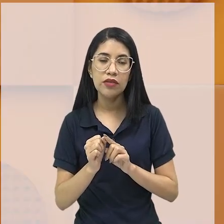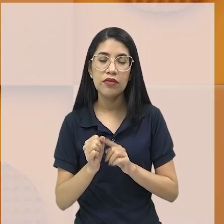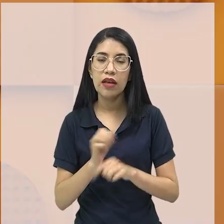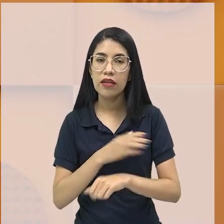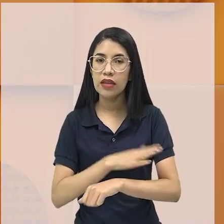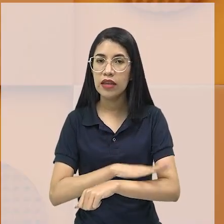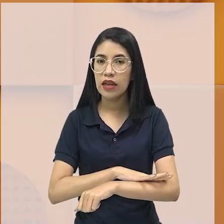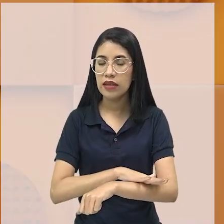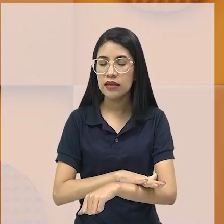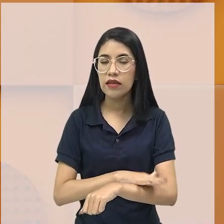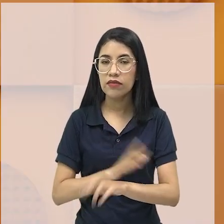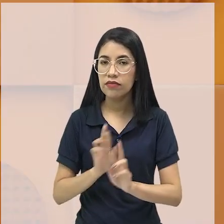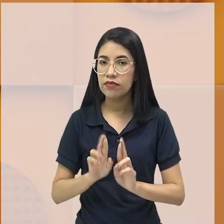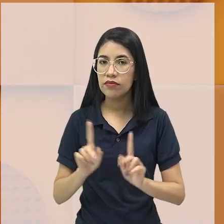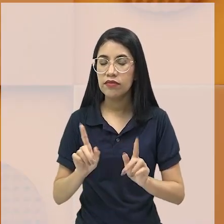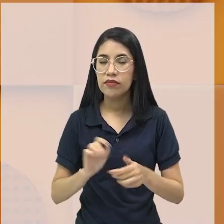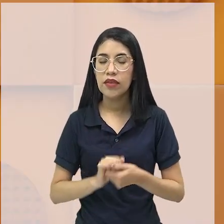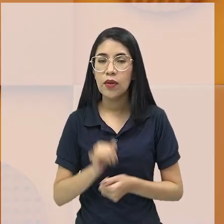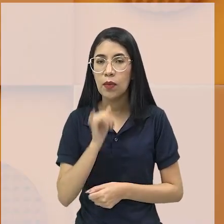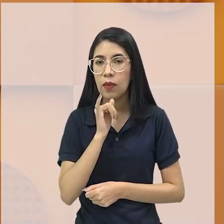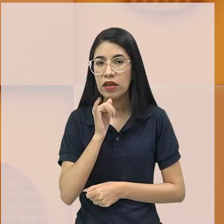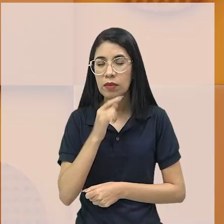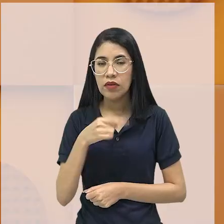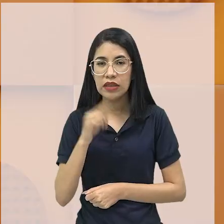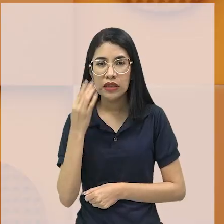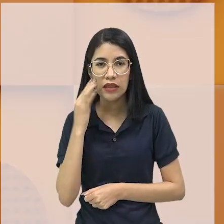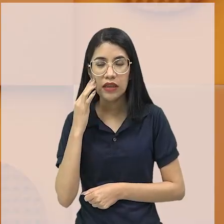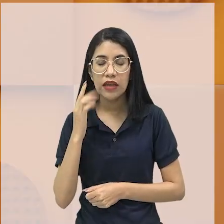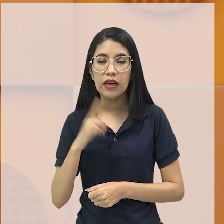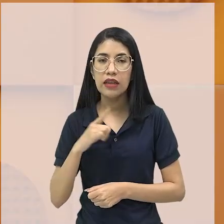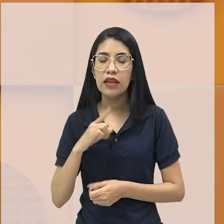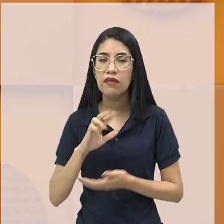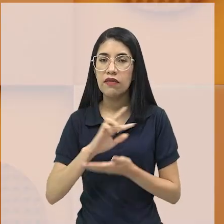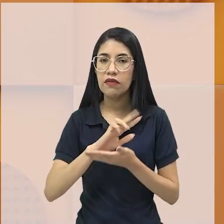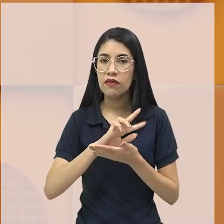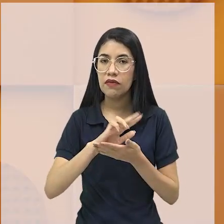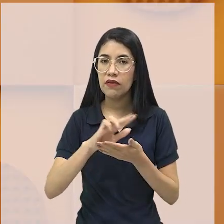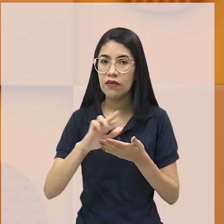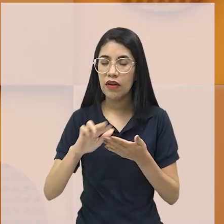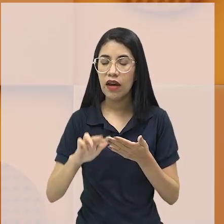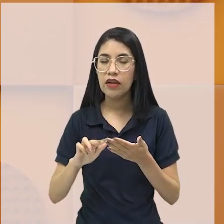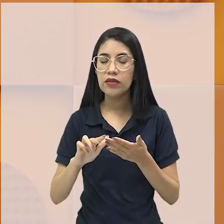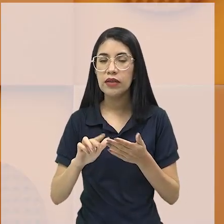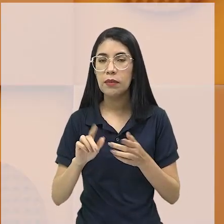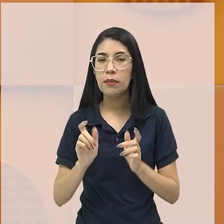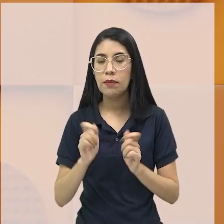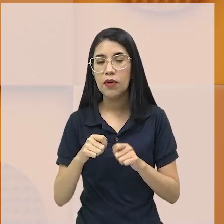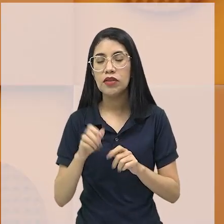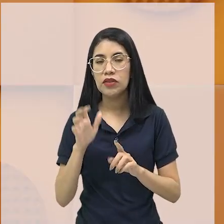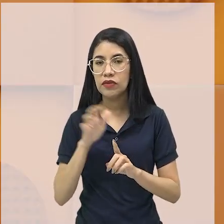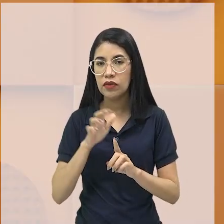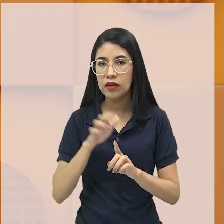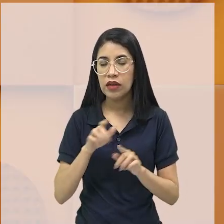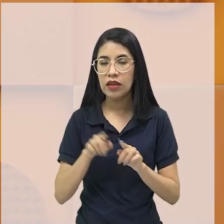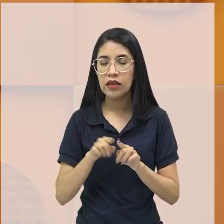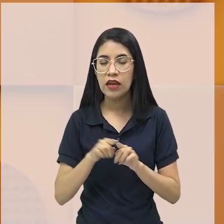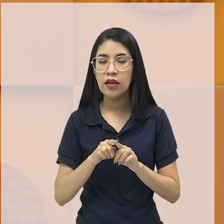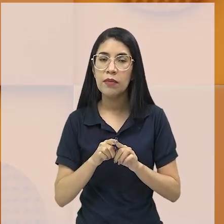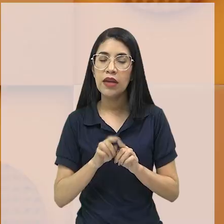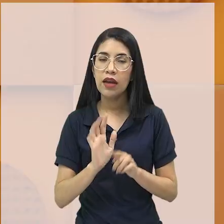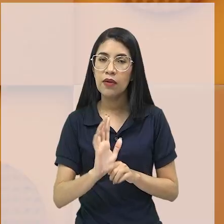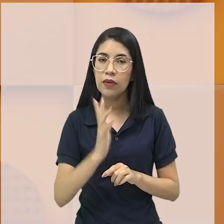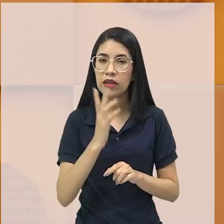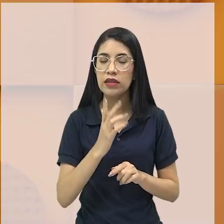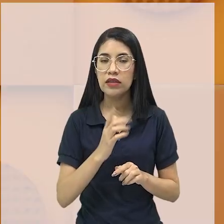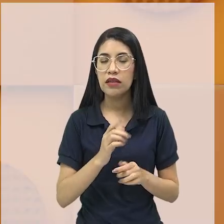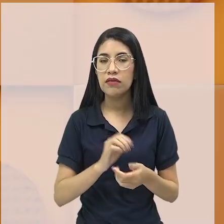né? Isso é um exemplo que eu dei para vocês, para a gente conseguir entender que existem diversos fatores, né, que podem englobar uma ação X,